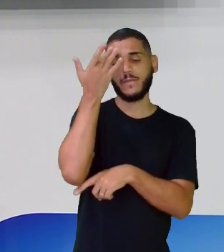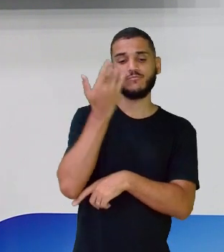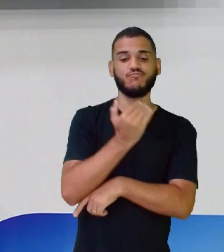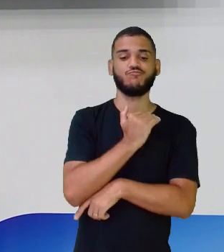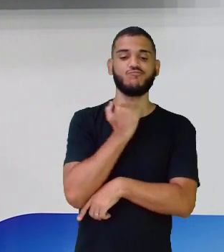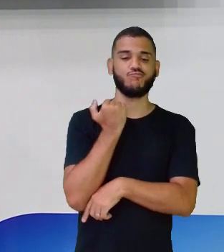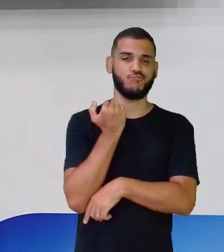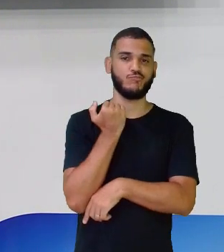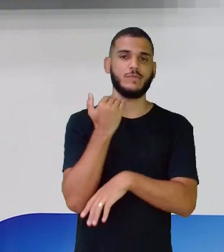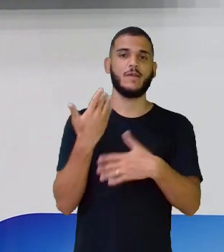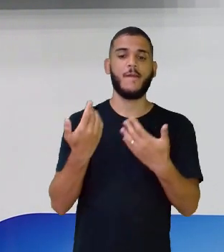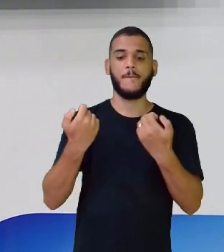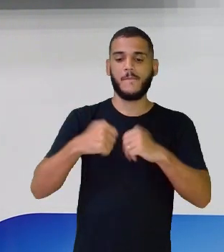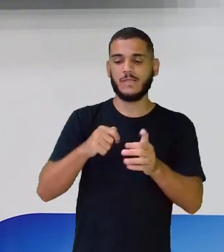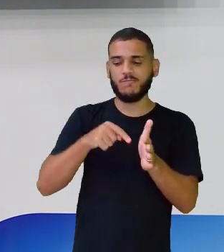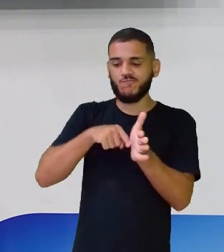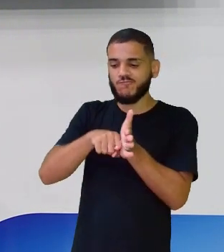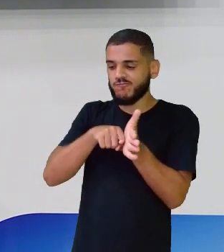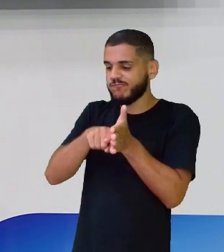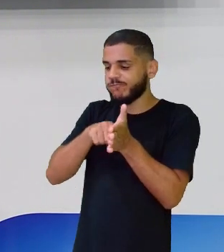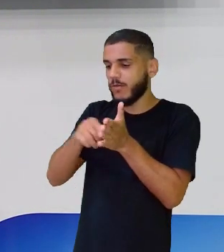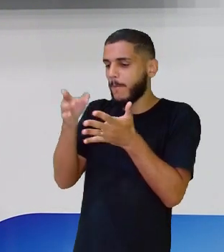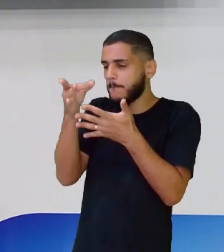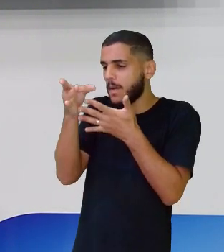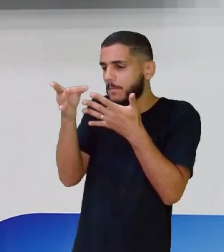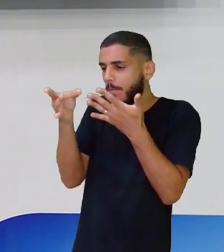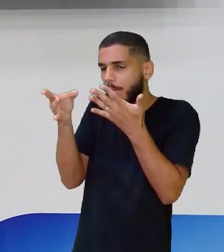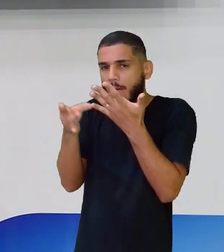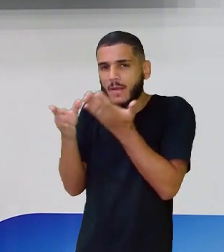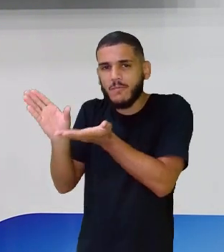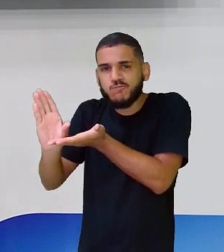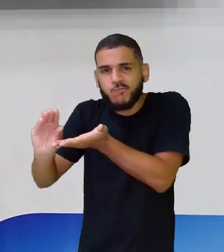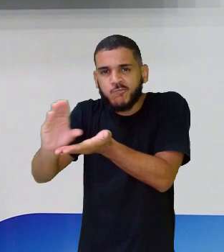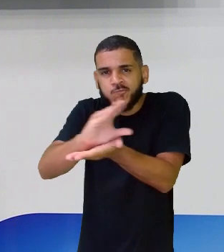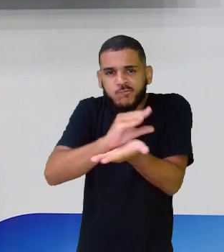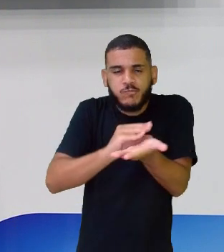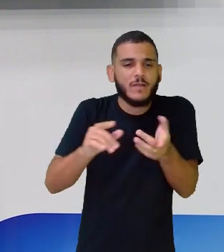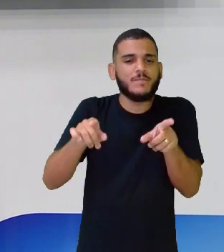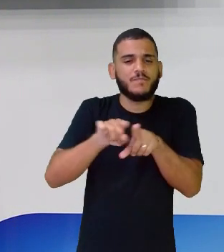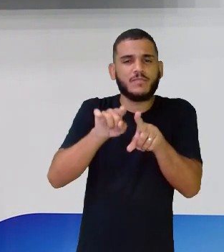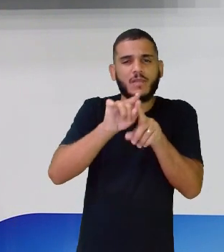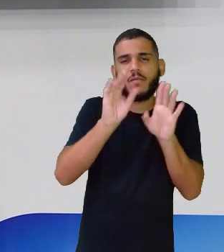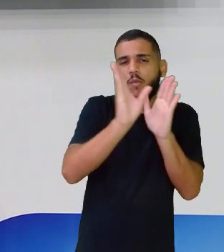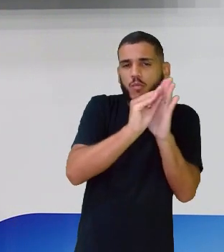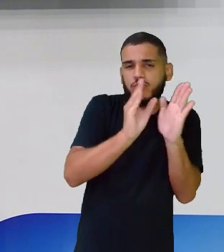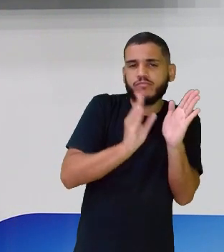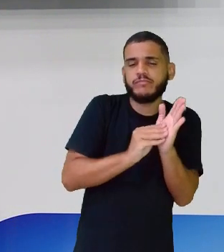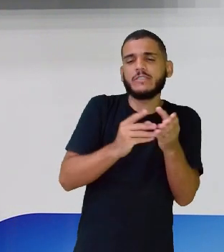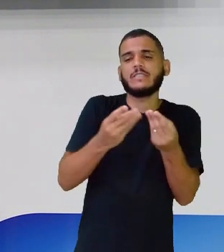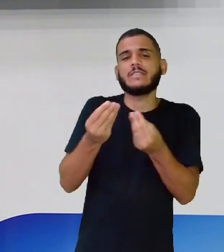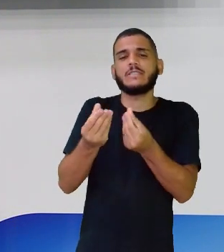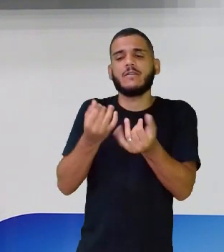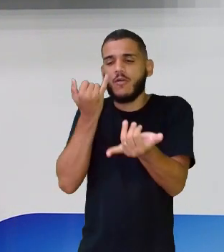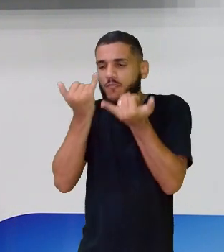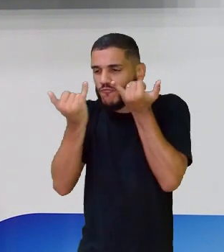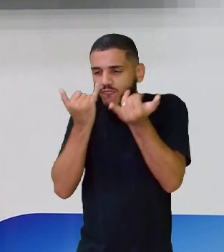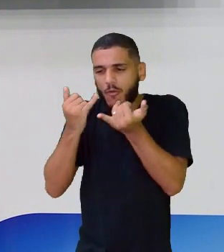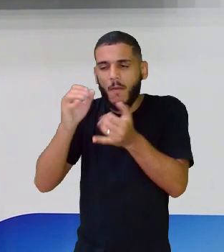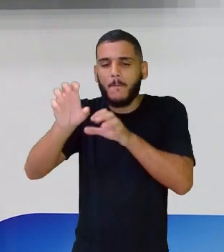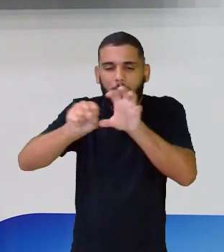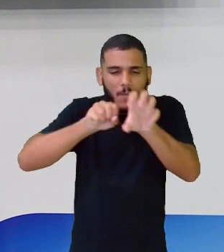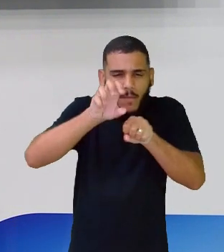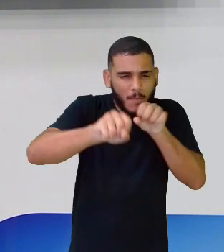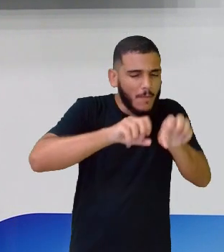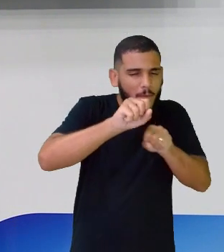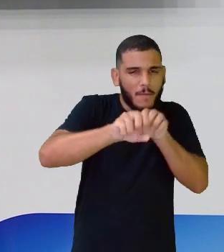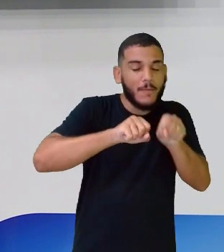precisa ir em buscar dados, elementos, vai buscar aí pessoas